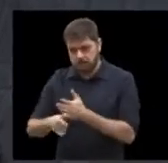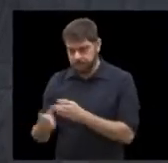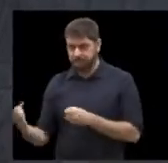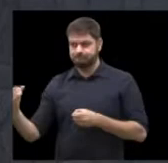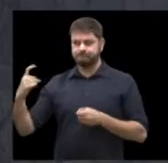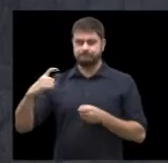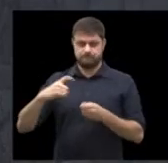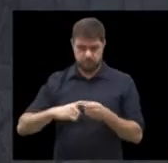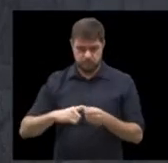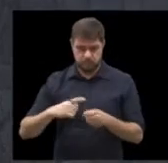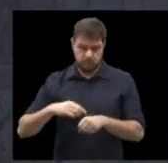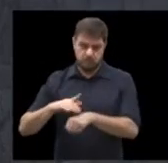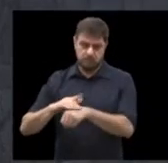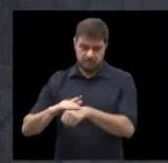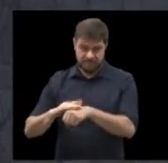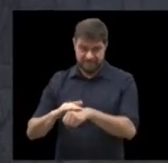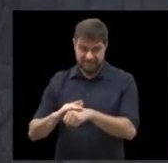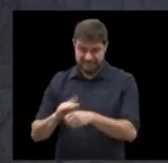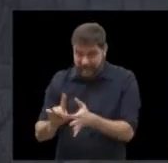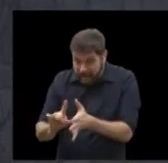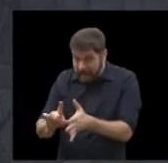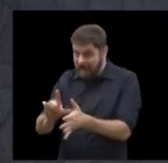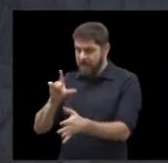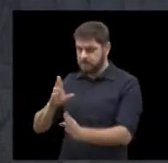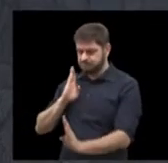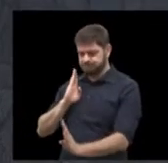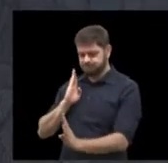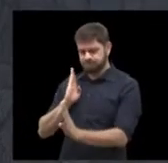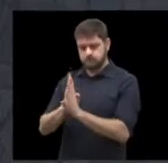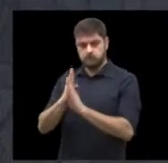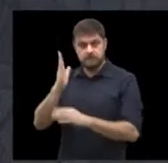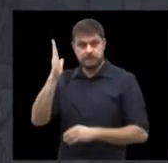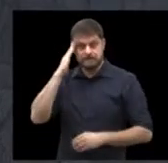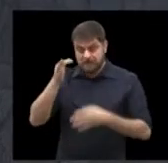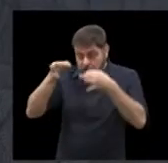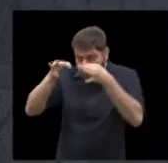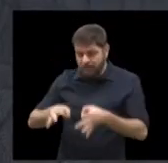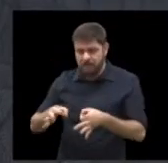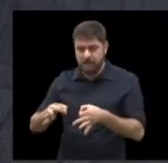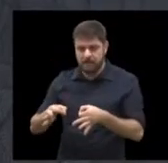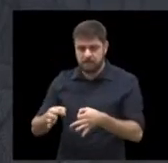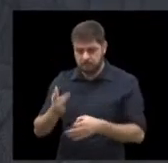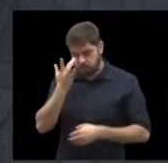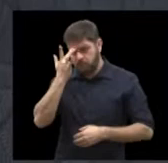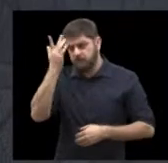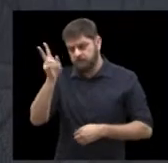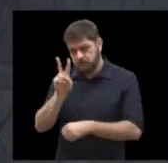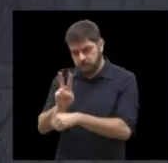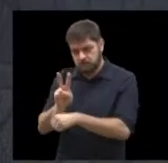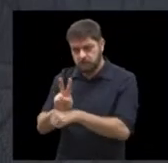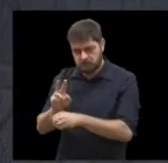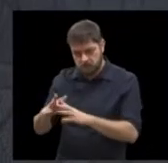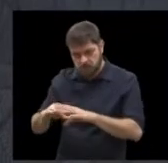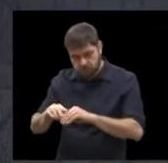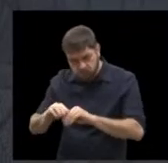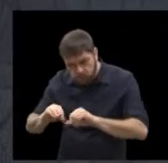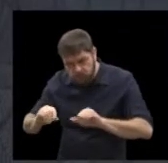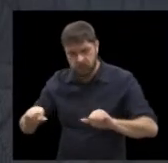lógico que, como toda doença, quanto mais cedo você fizer o diagnóstico, você tem uma perspectiva